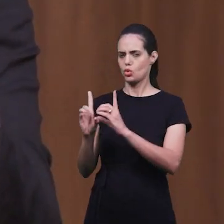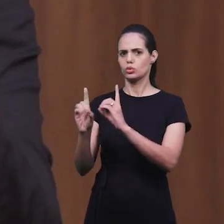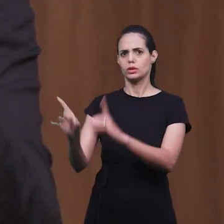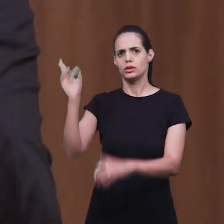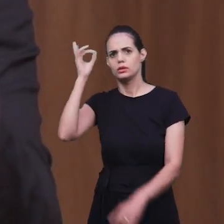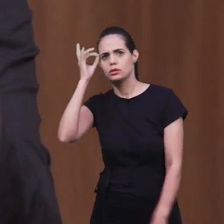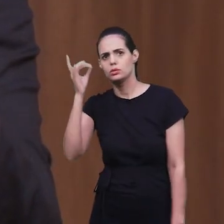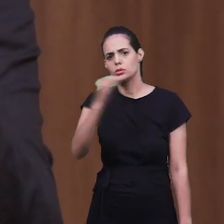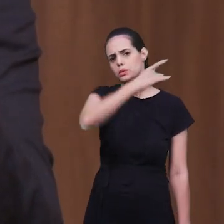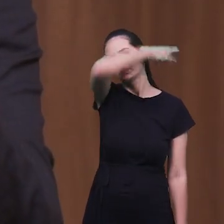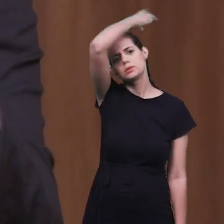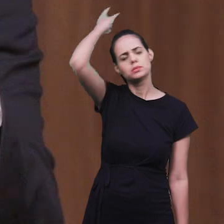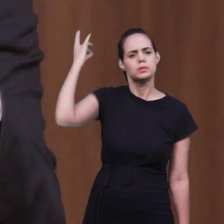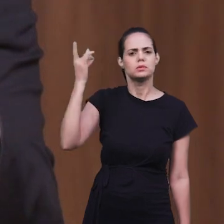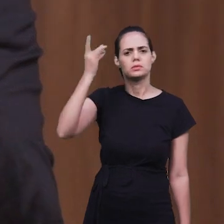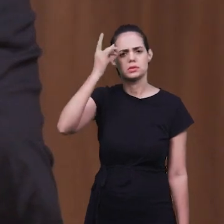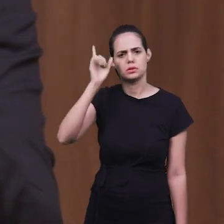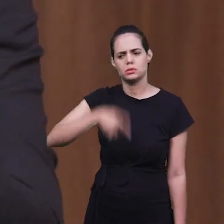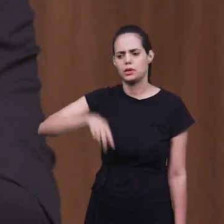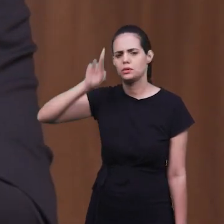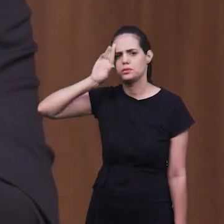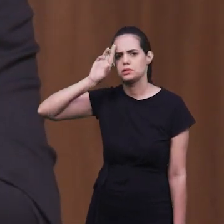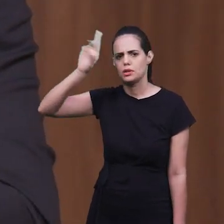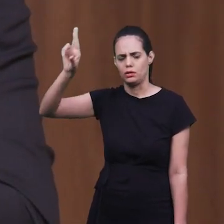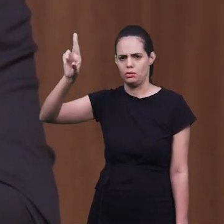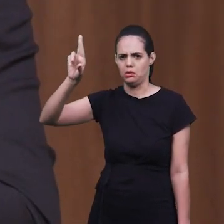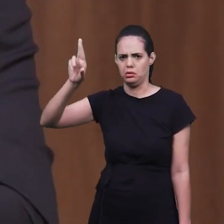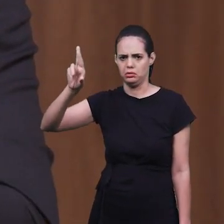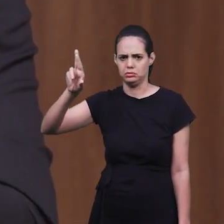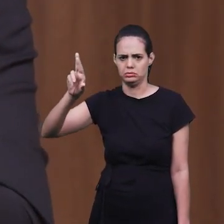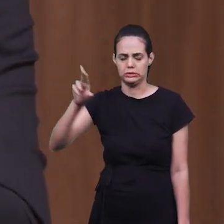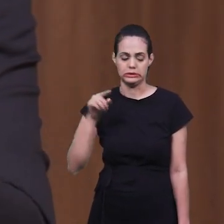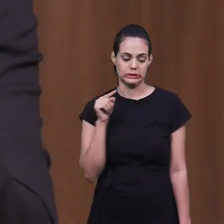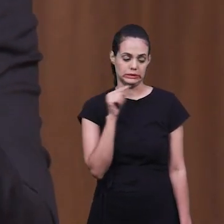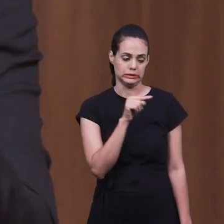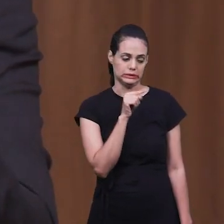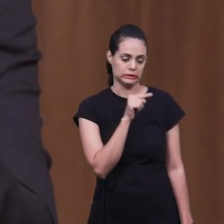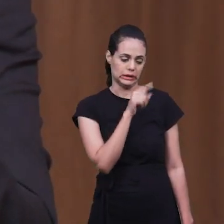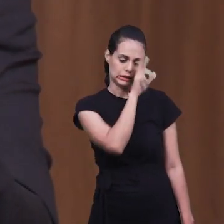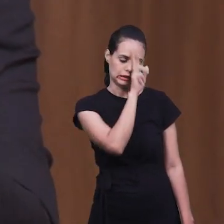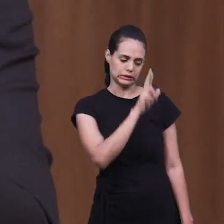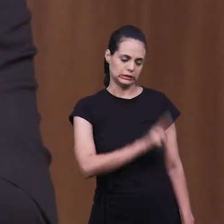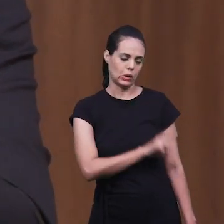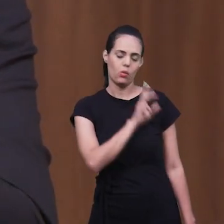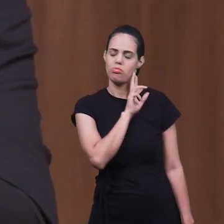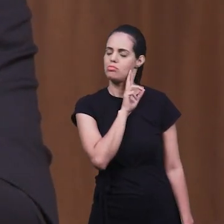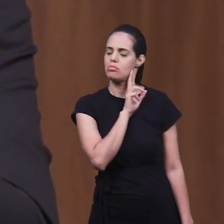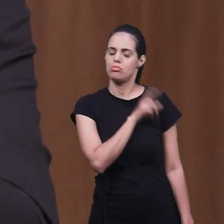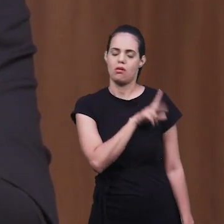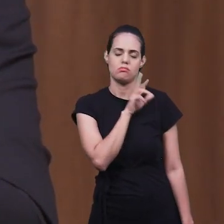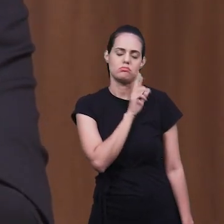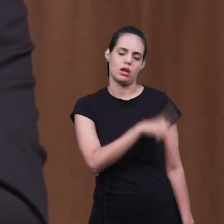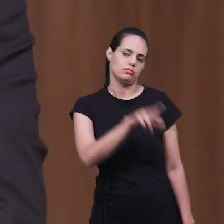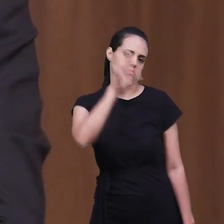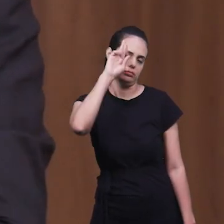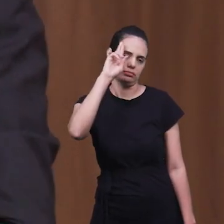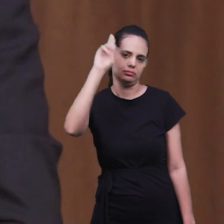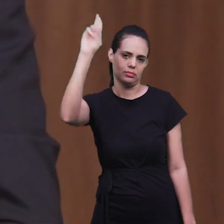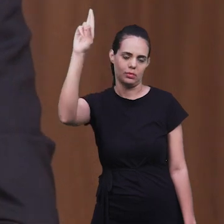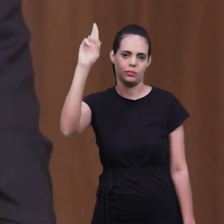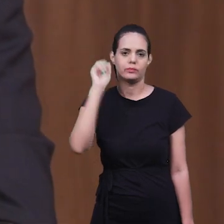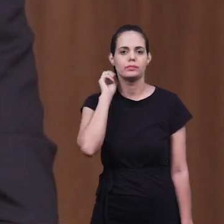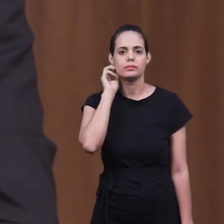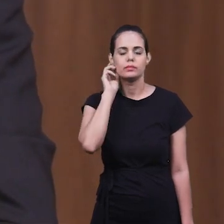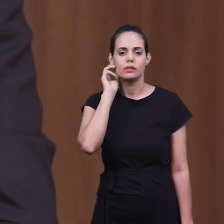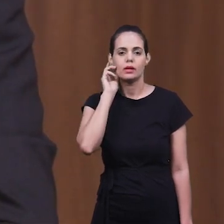é a doutrina do Espírito é do Senhor e o que é contrário não é do Senhor. Portanto, Paulo ele